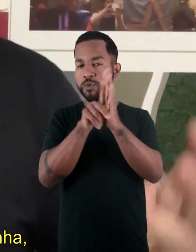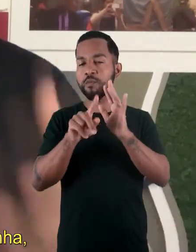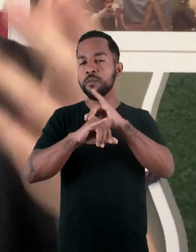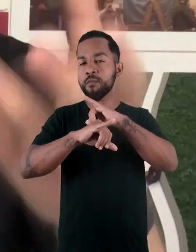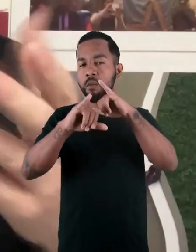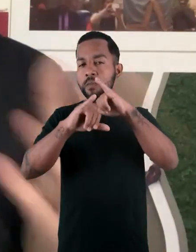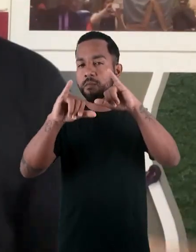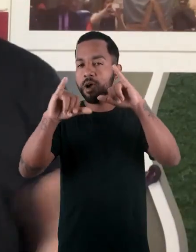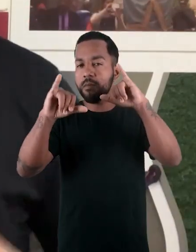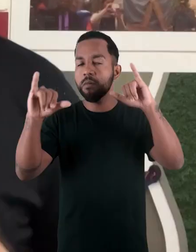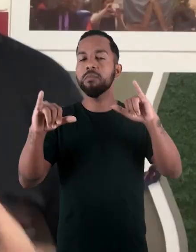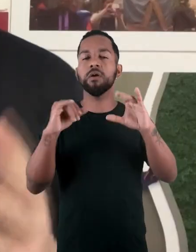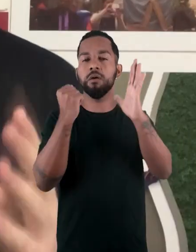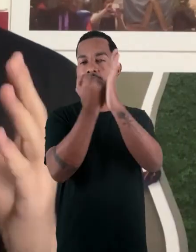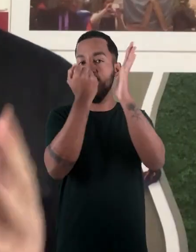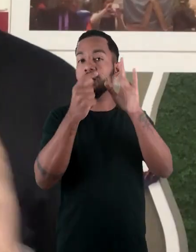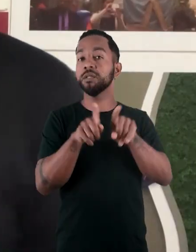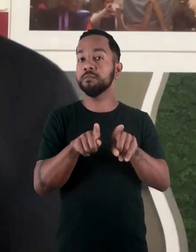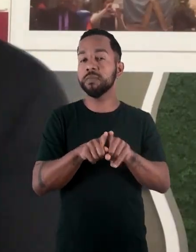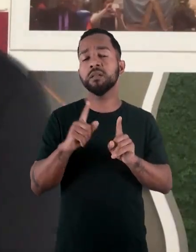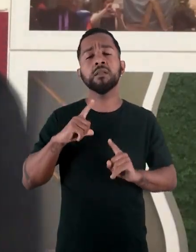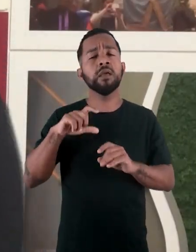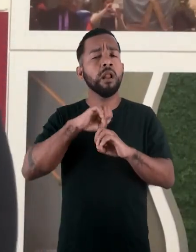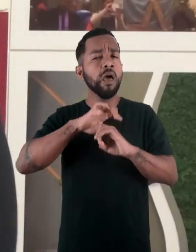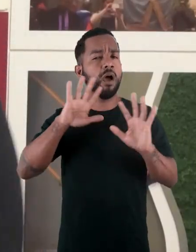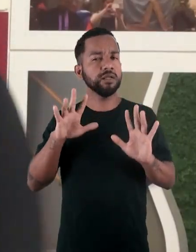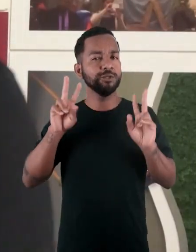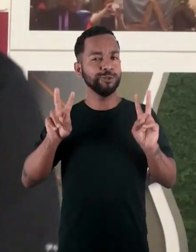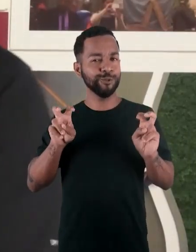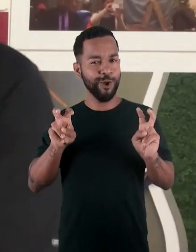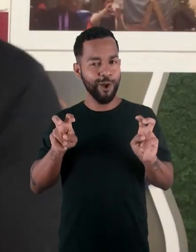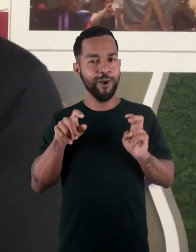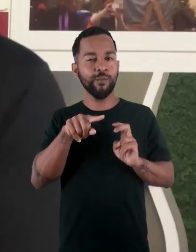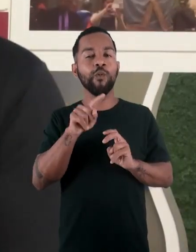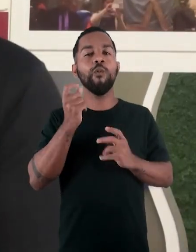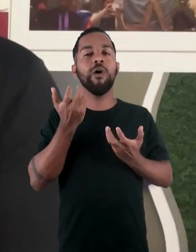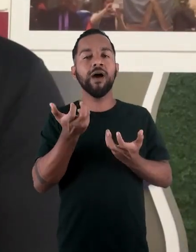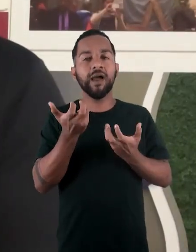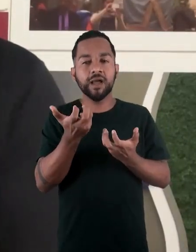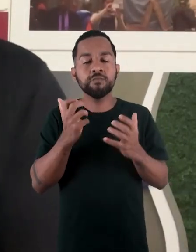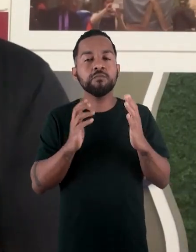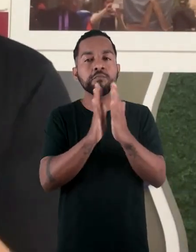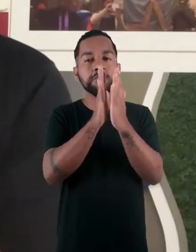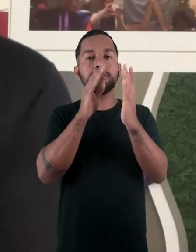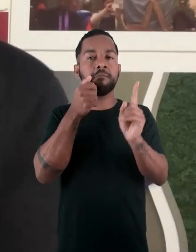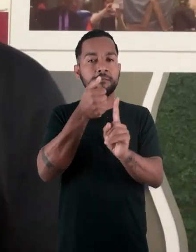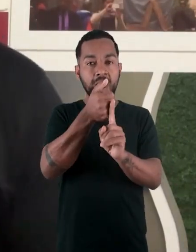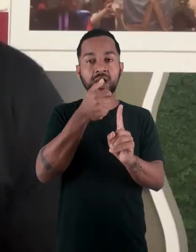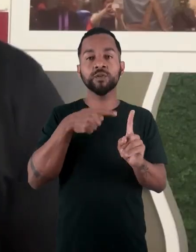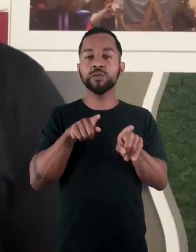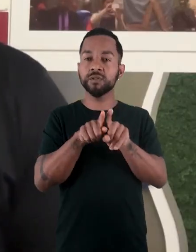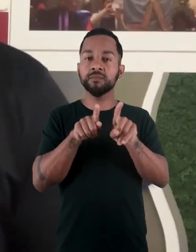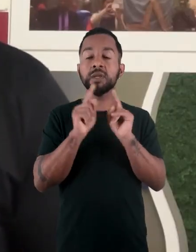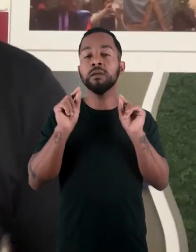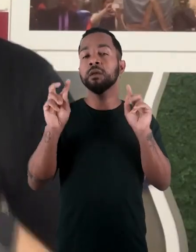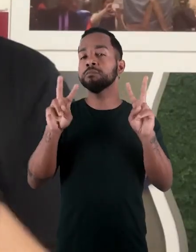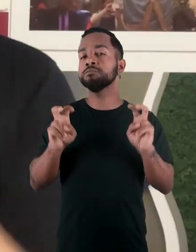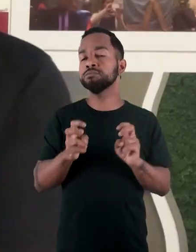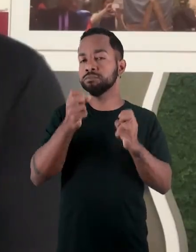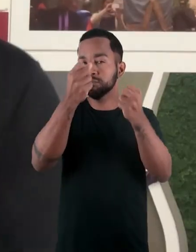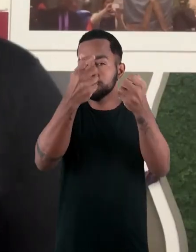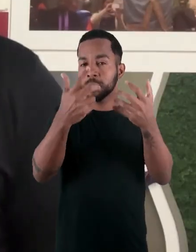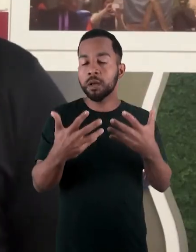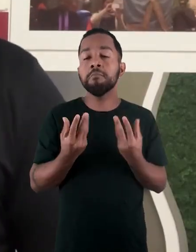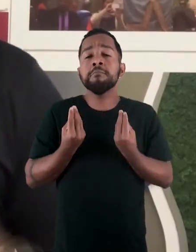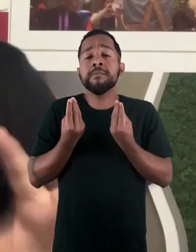da campanha, o slogan, enfim. Existe muita clareza enquanto o que queremos impactar, com quem estamos falando, para